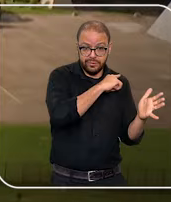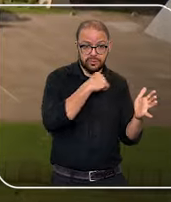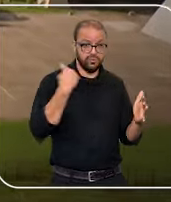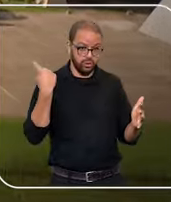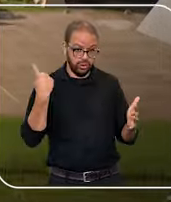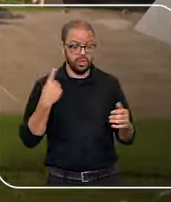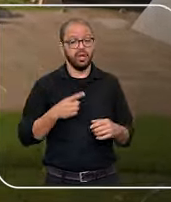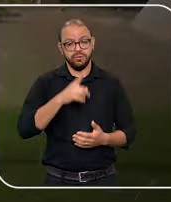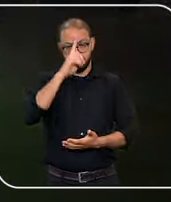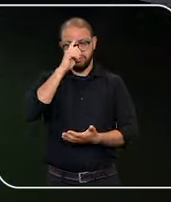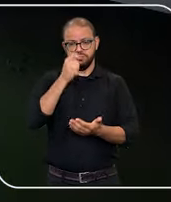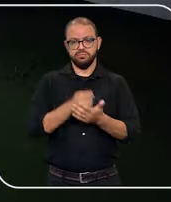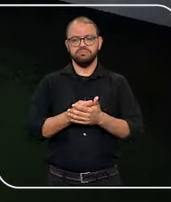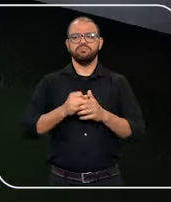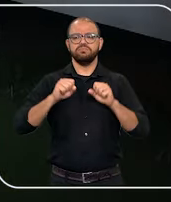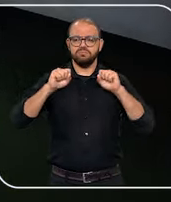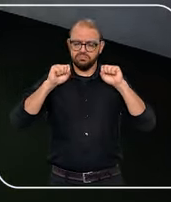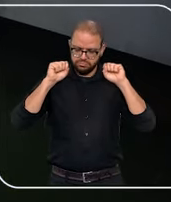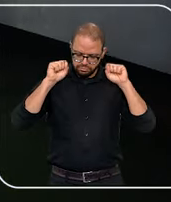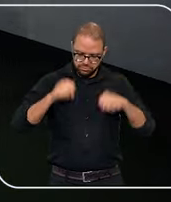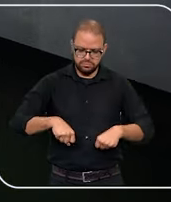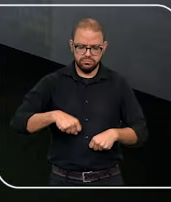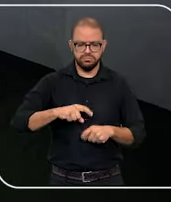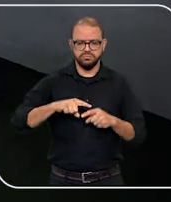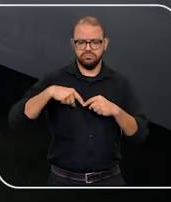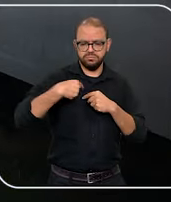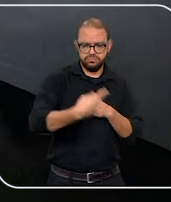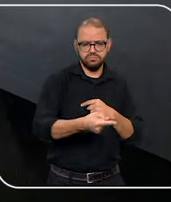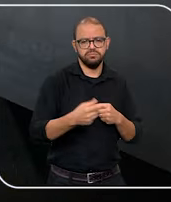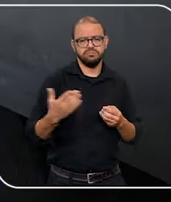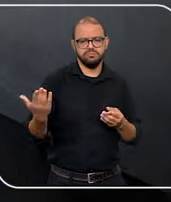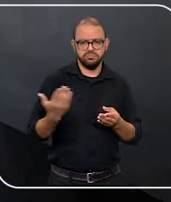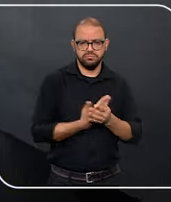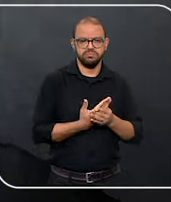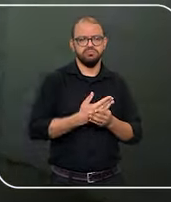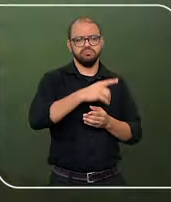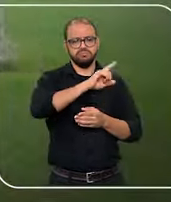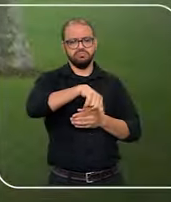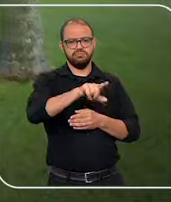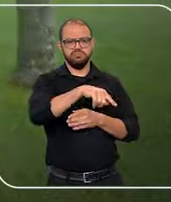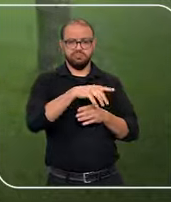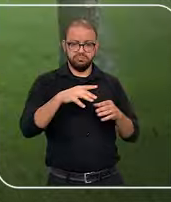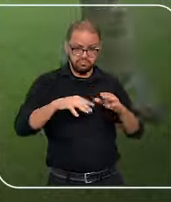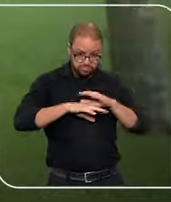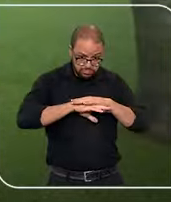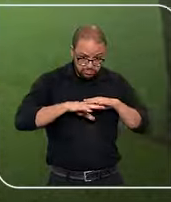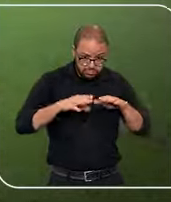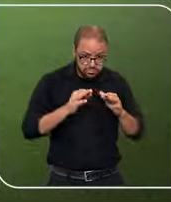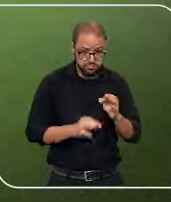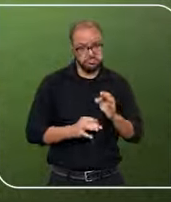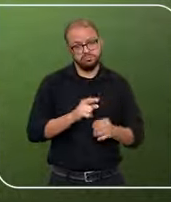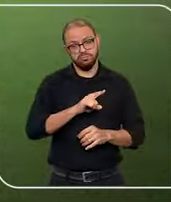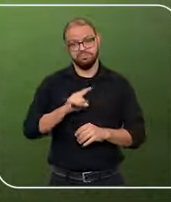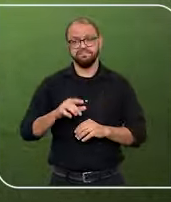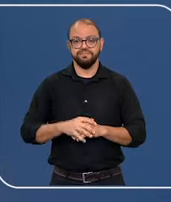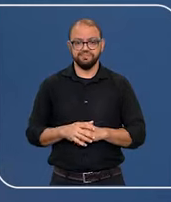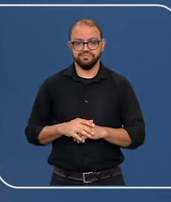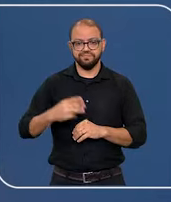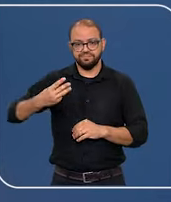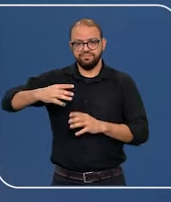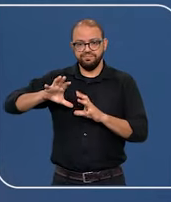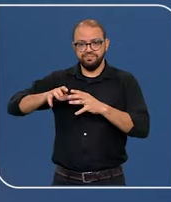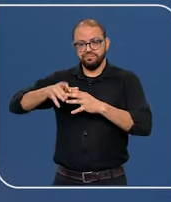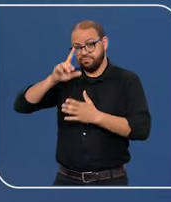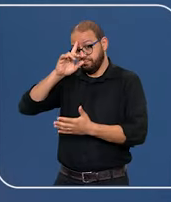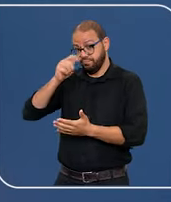expressa antes da morte, a decisão pode ser tomada postumamente, mesmo que o processo não tenha sido completamente julgado.